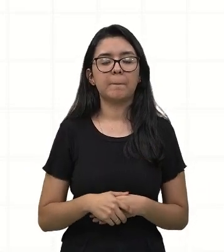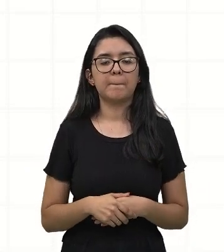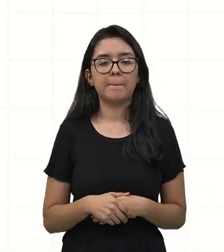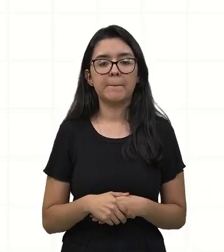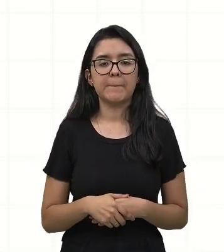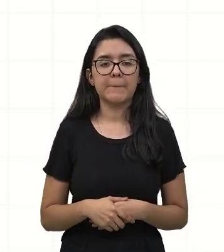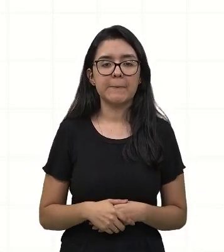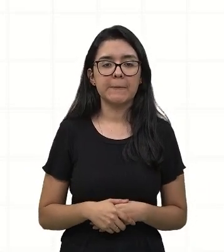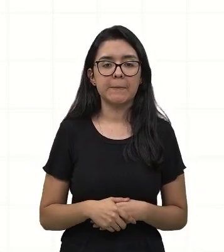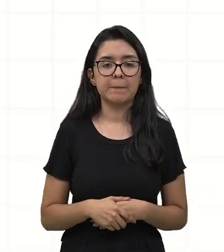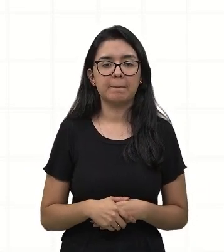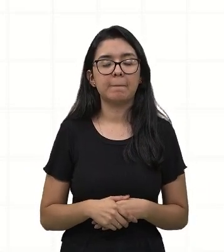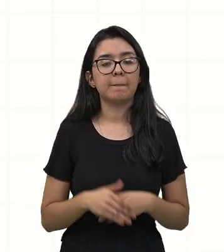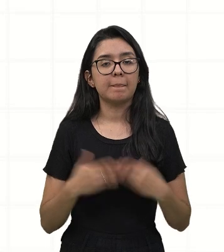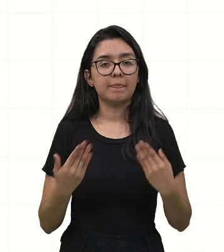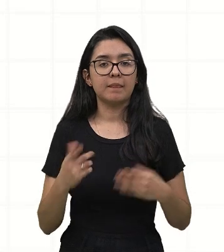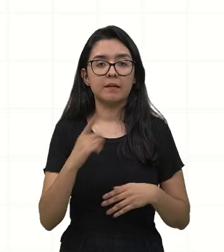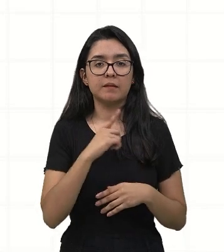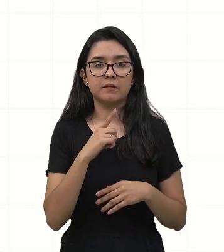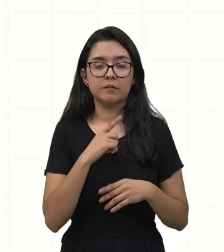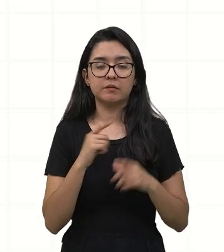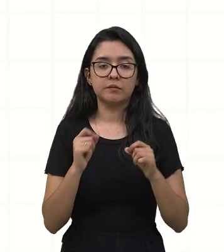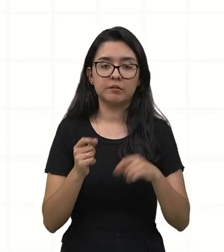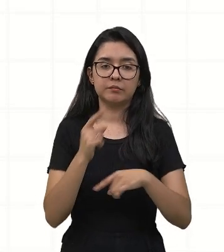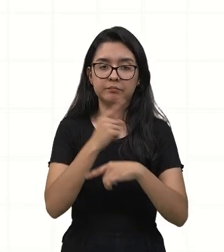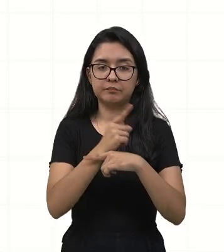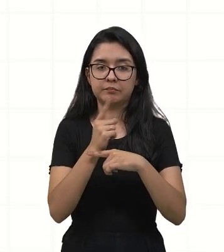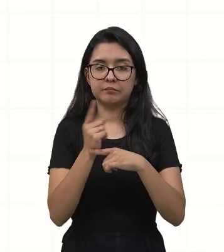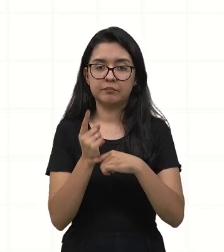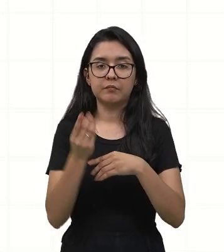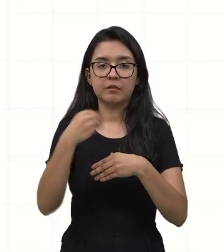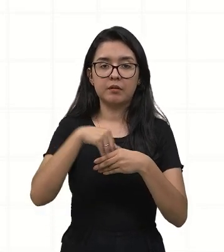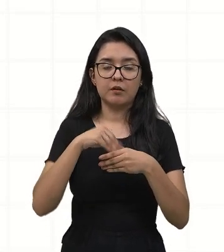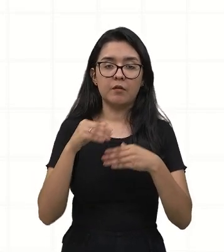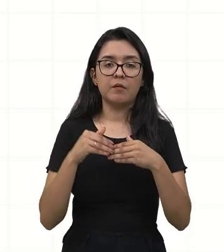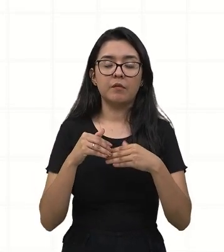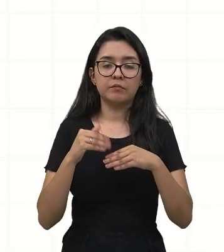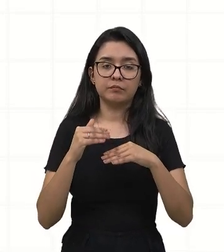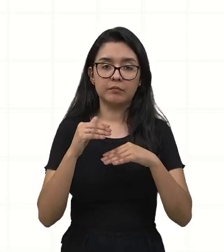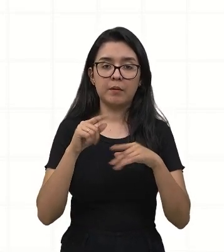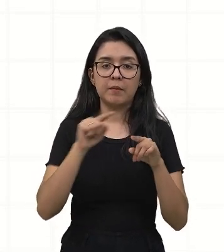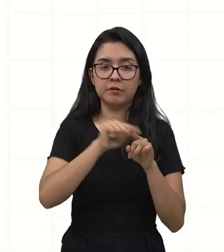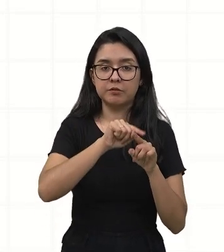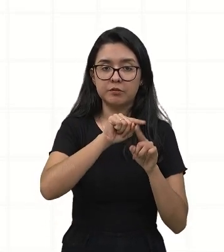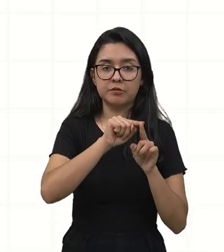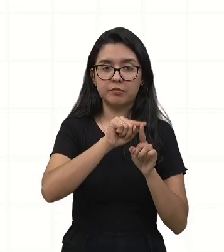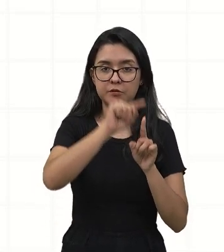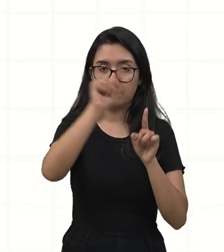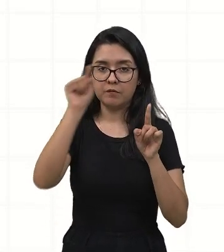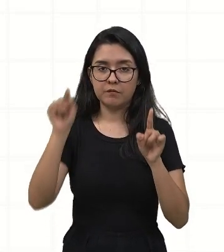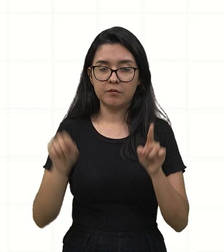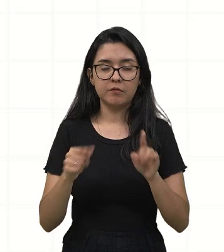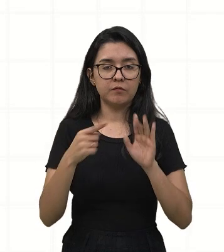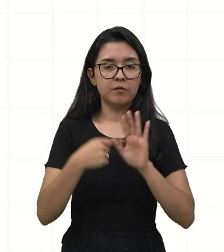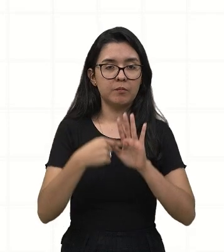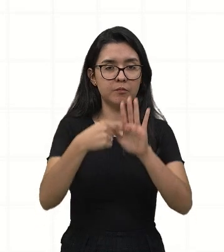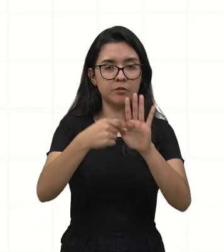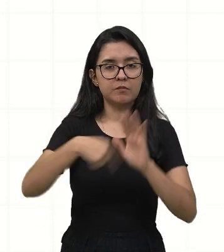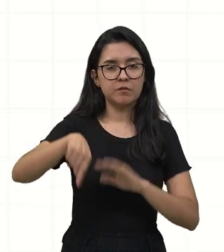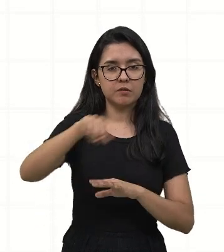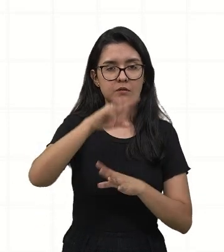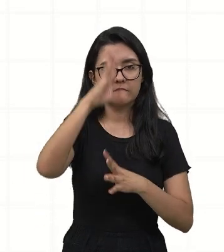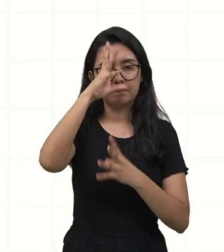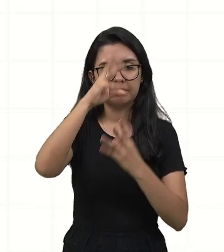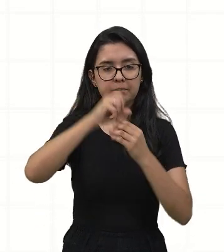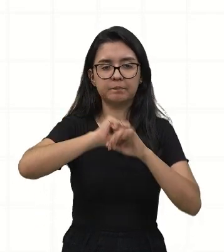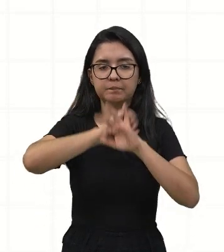medida pela parte de dentro ou pela parte de fora do transferidor. Mas o professor vai mostrar para você aqui, bem bacana para você compreender isso. Bom,